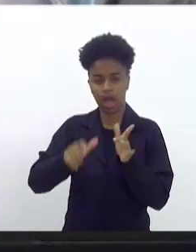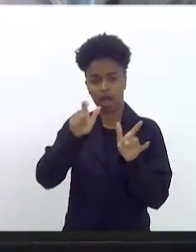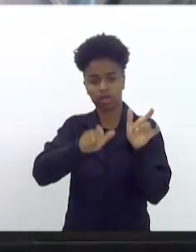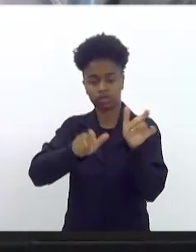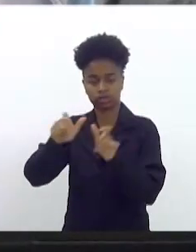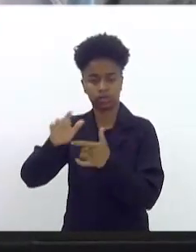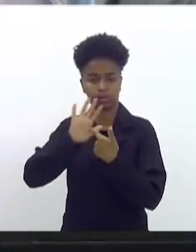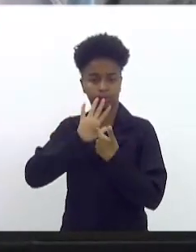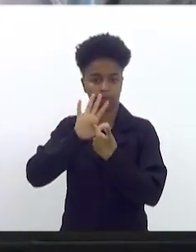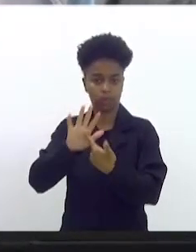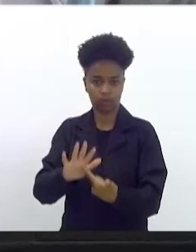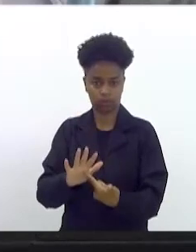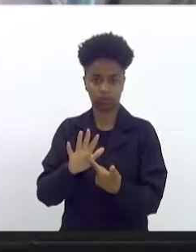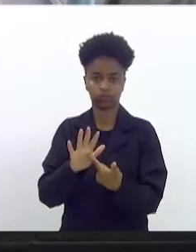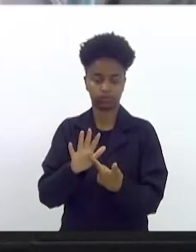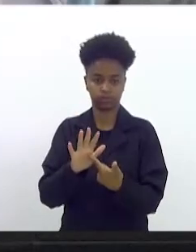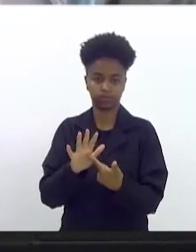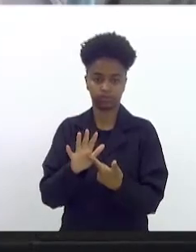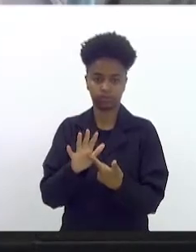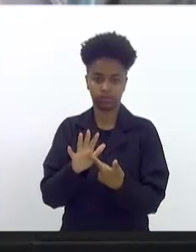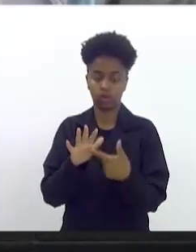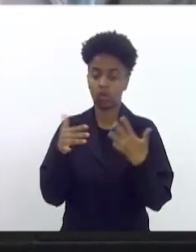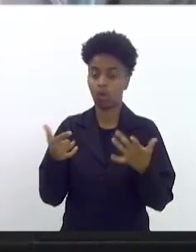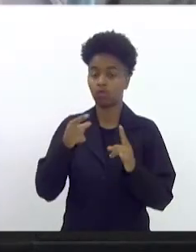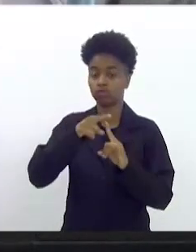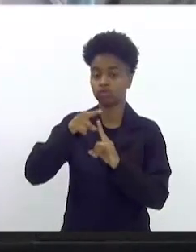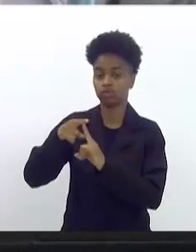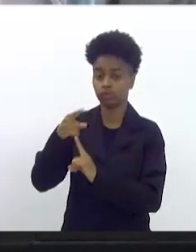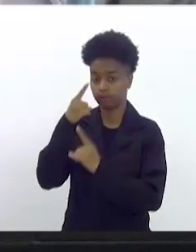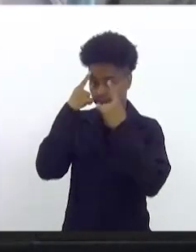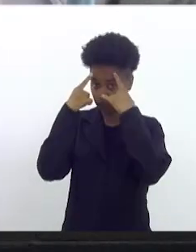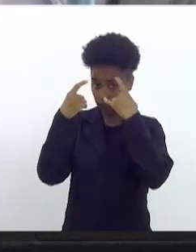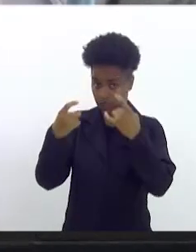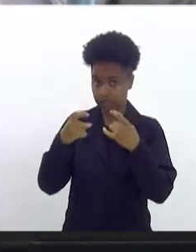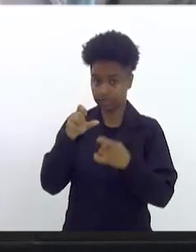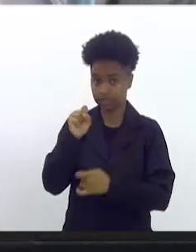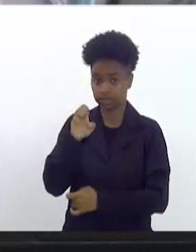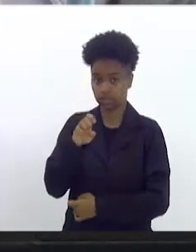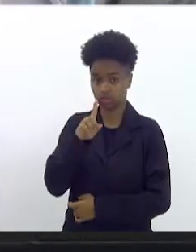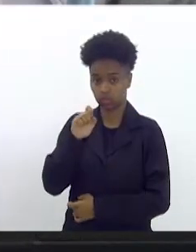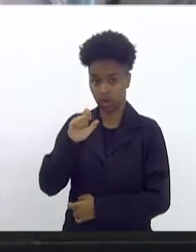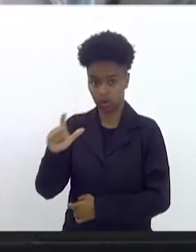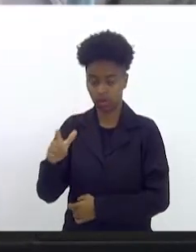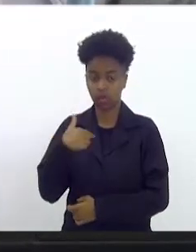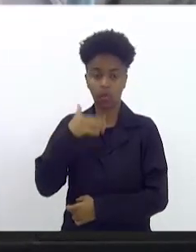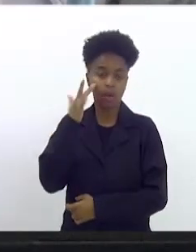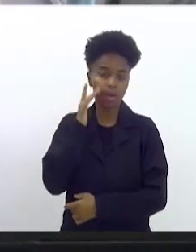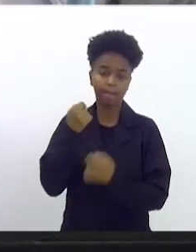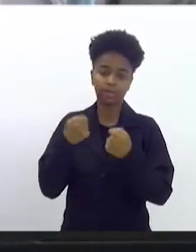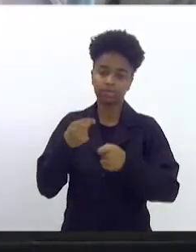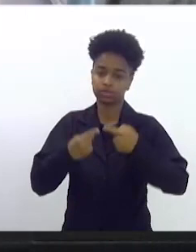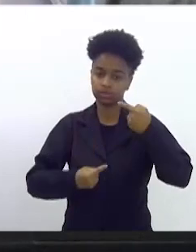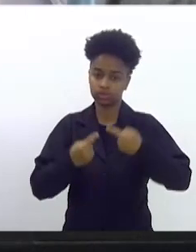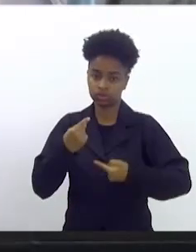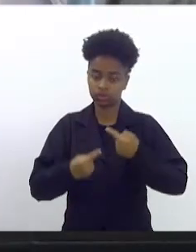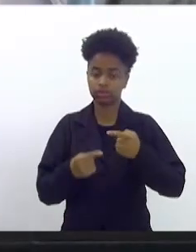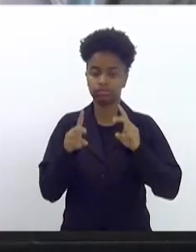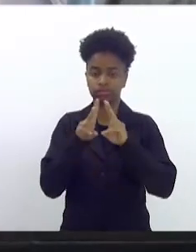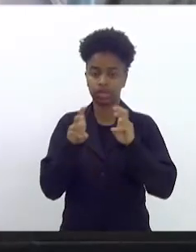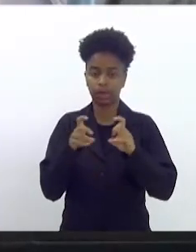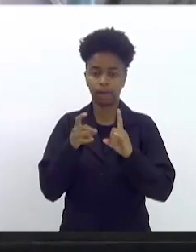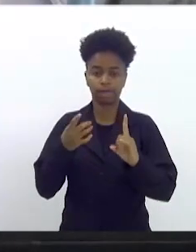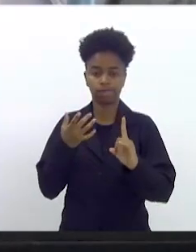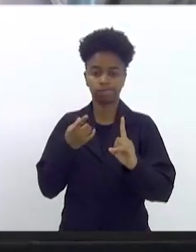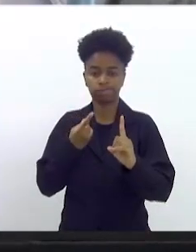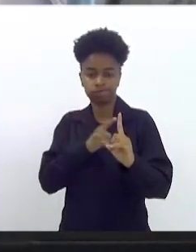né, os tipos de violência sexual. Acho que a gente tem que tratar a questão da